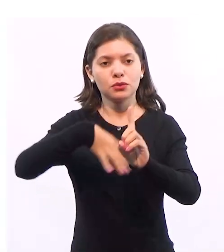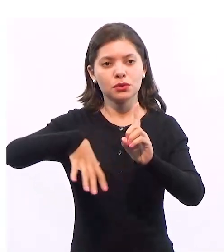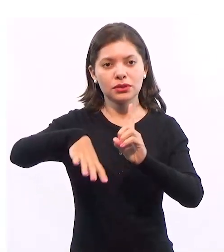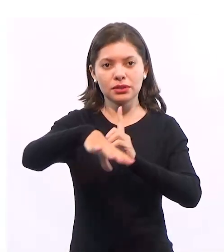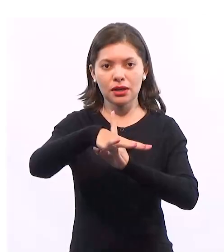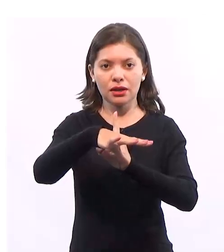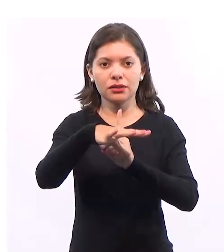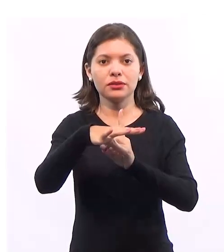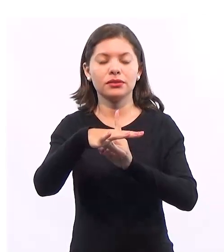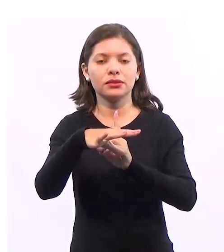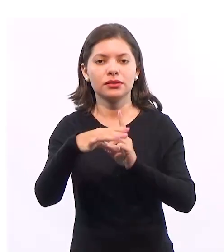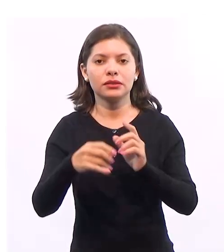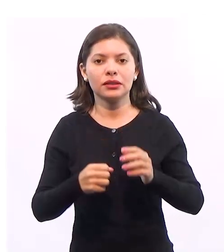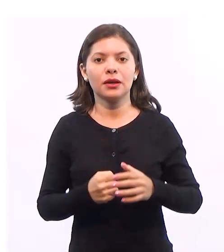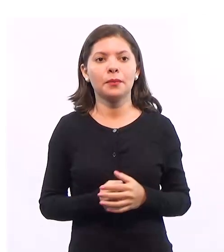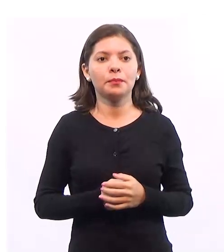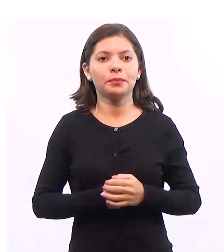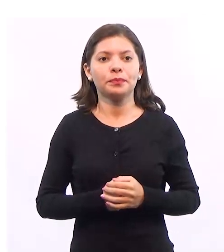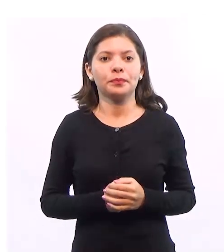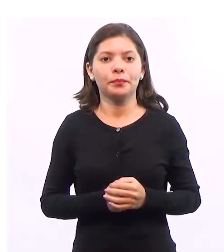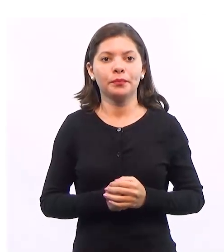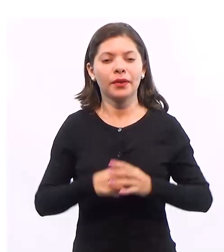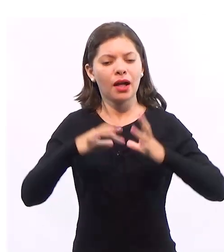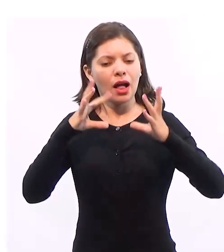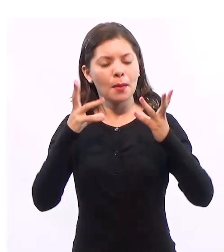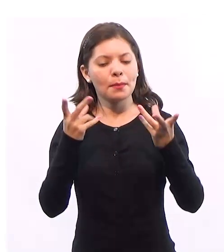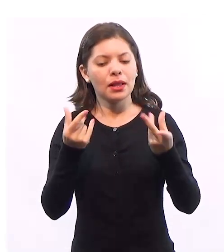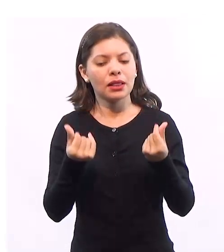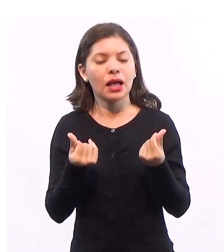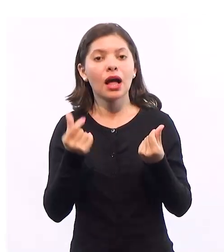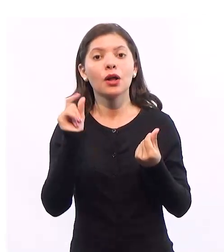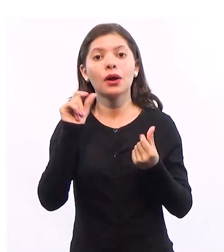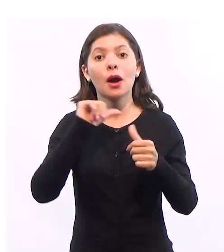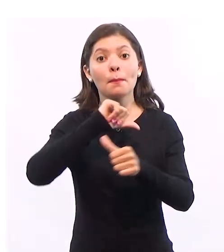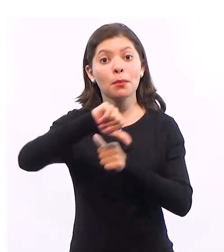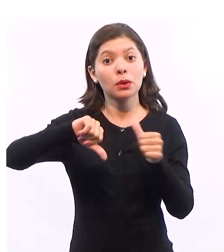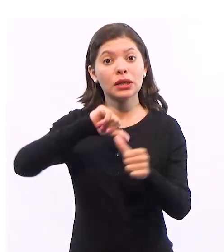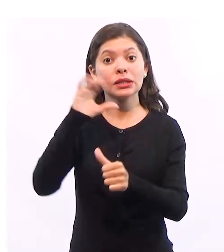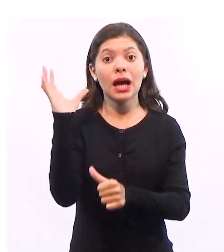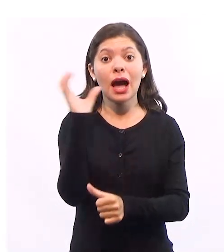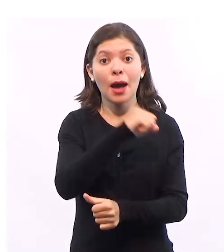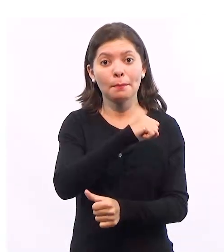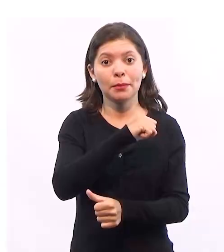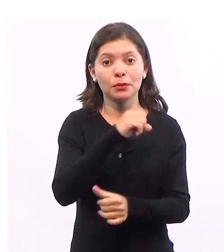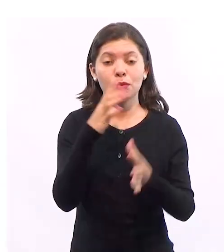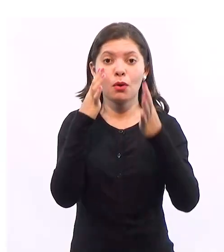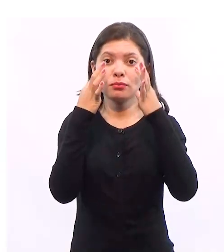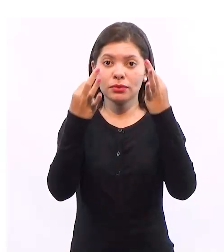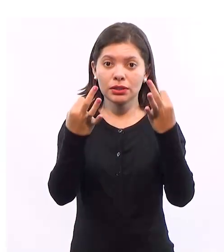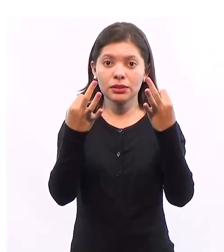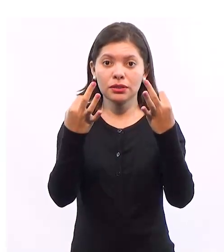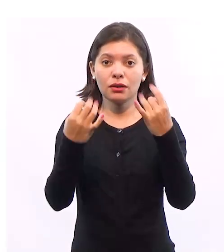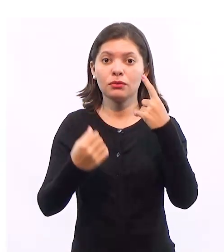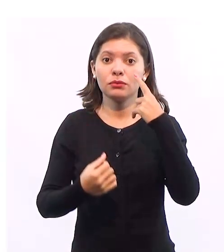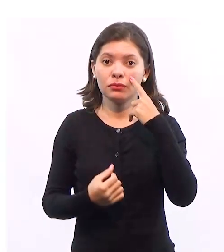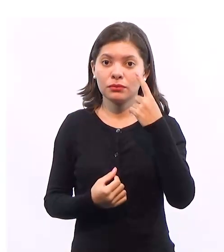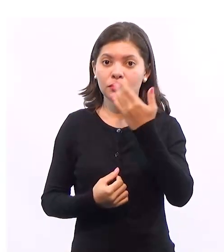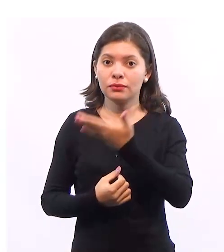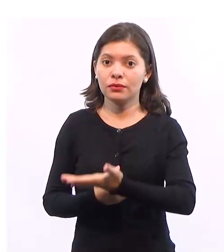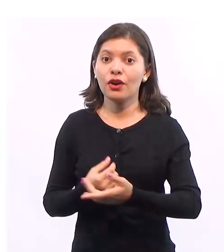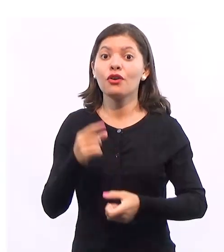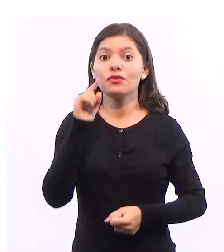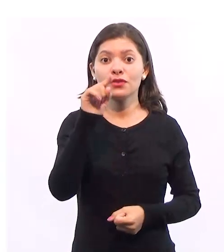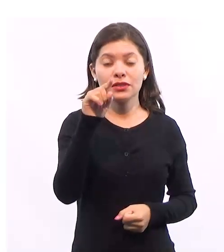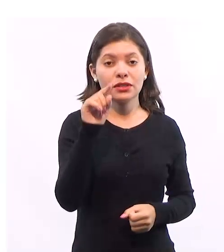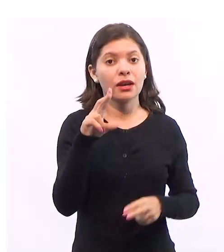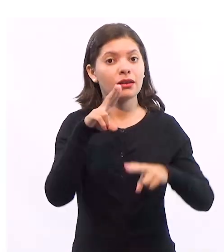também variação de papéis sociais, está habilitado a mudanças rápidas, gente. Presta bem atenção nisso daí, ó. Você